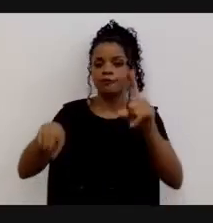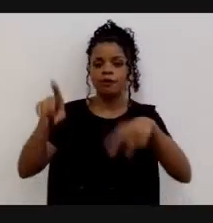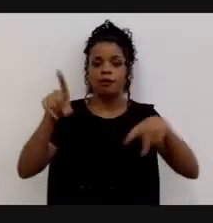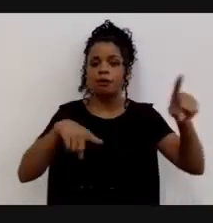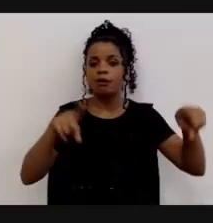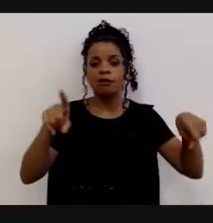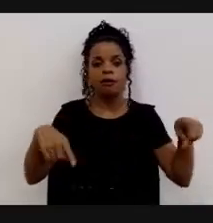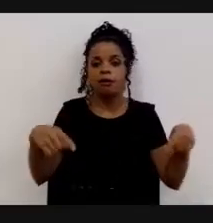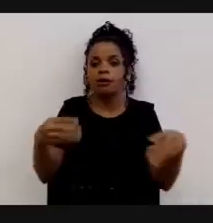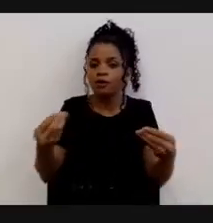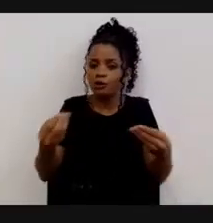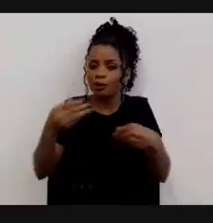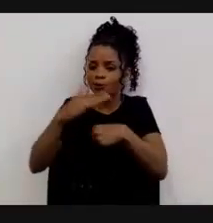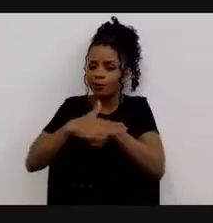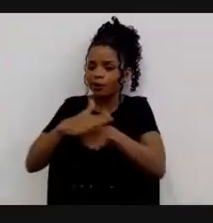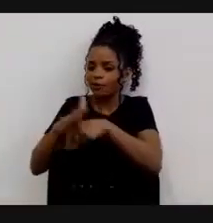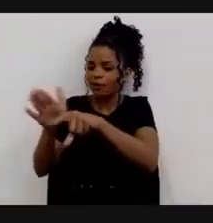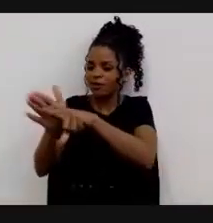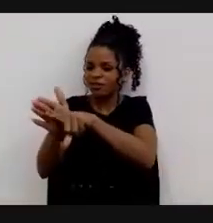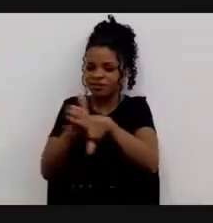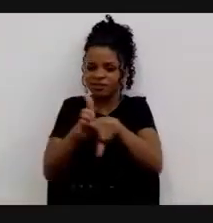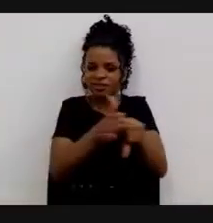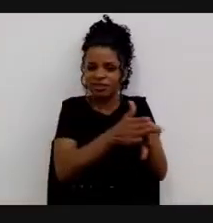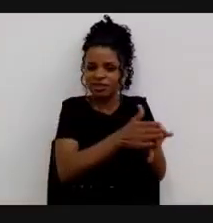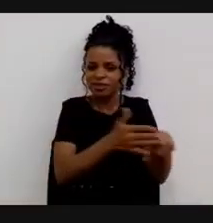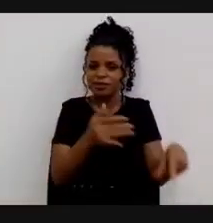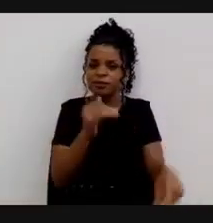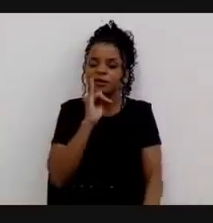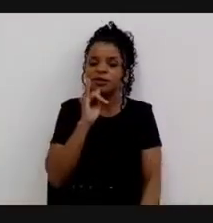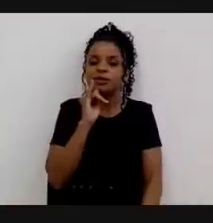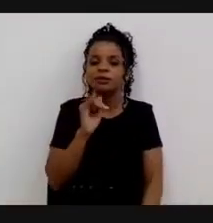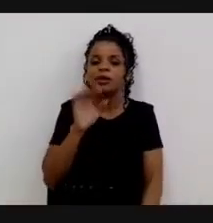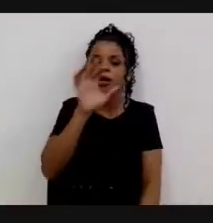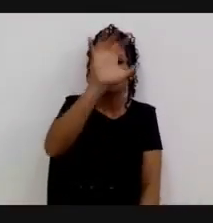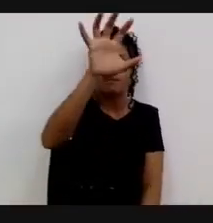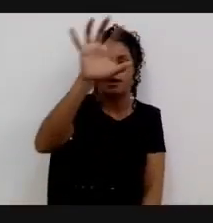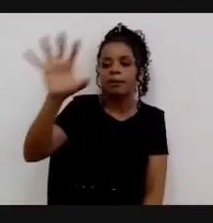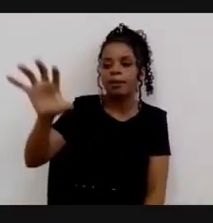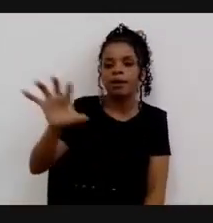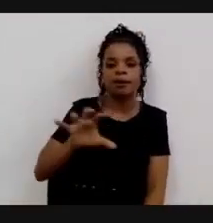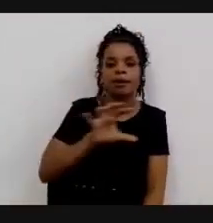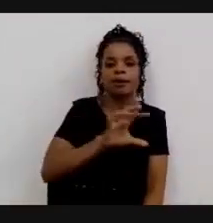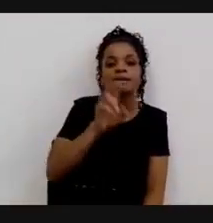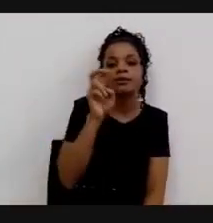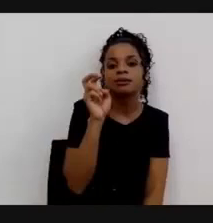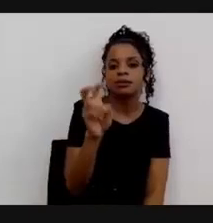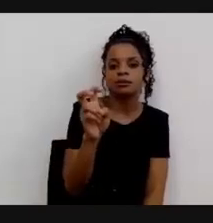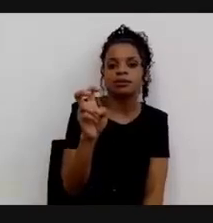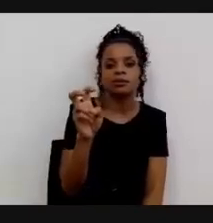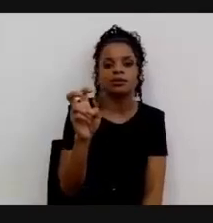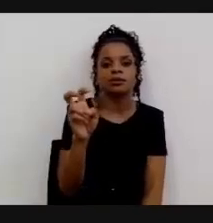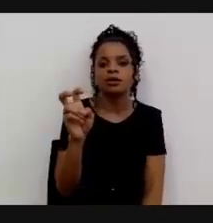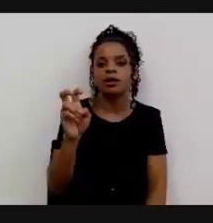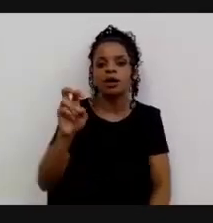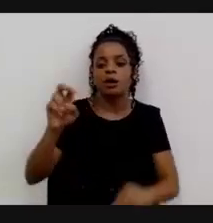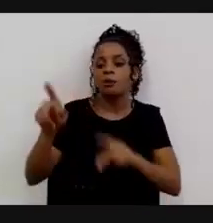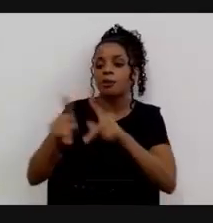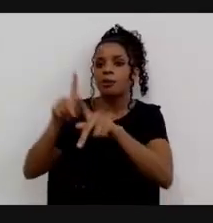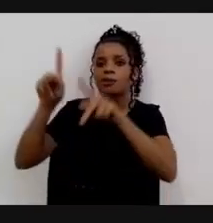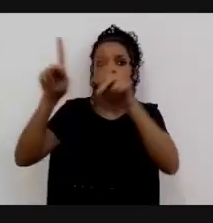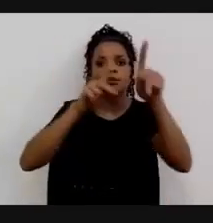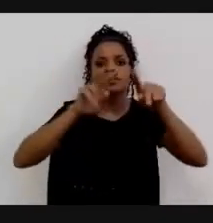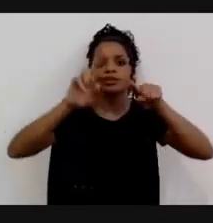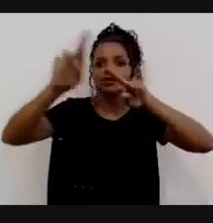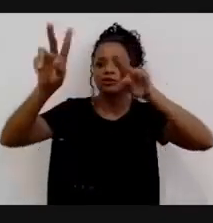isso? Como você estuda, por exemplo, 5 regiões geográficas diferentes, com populações e territórios